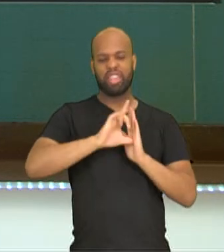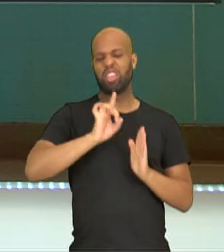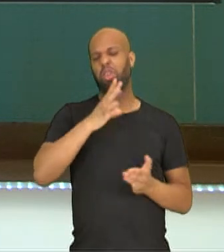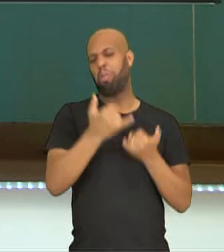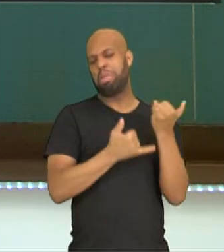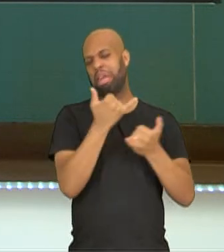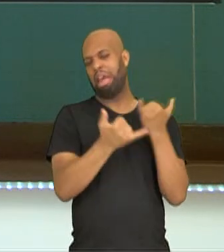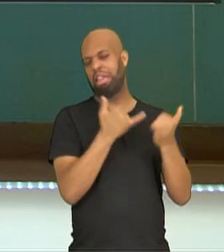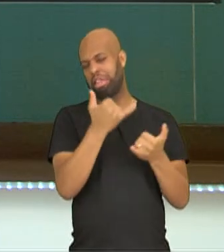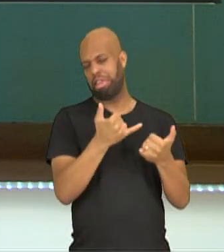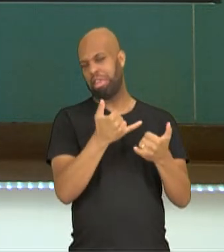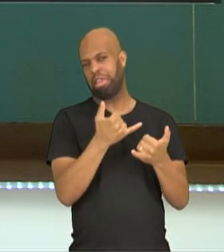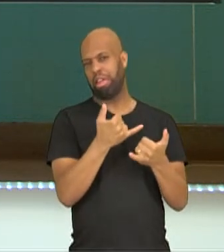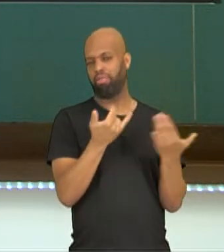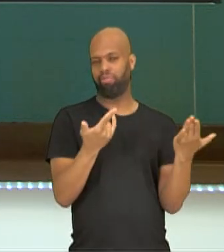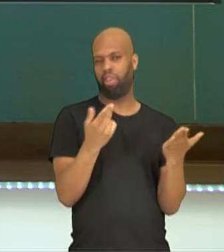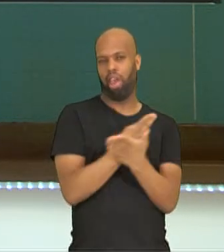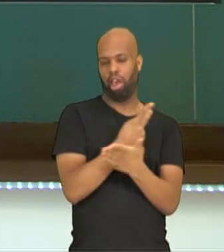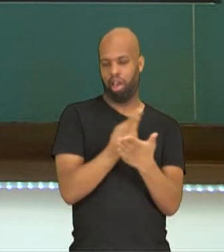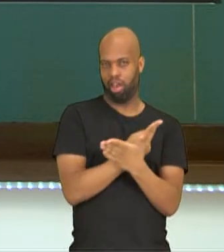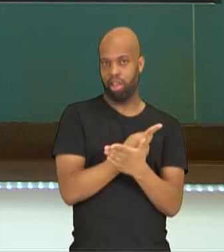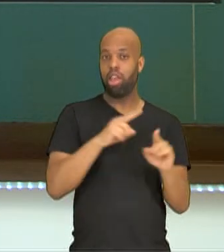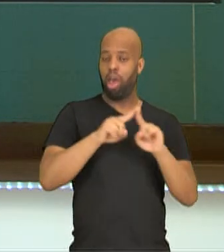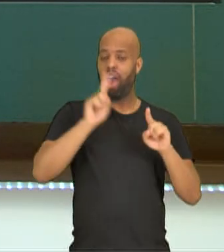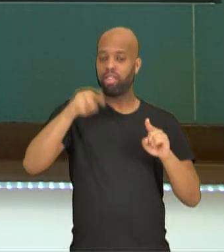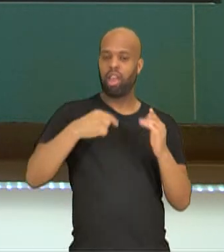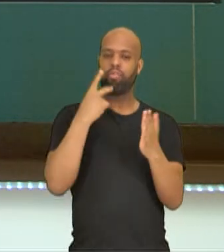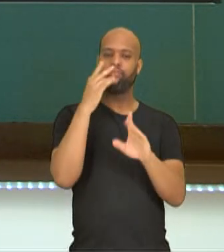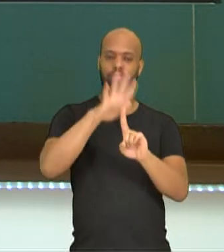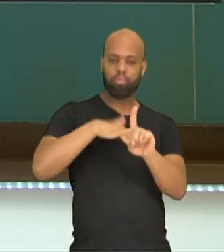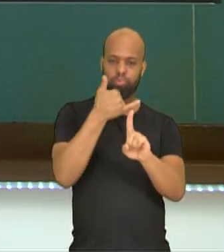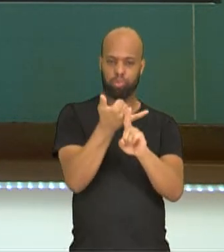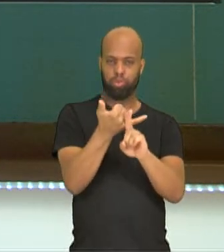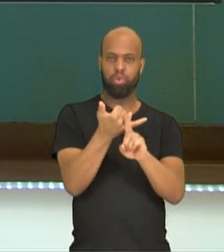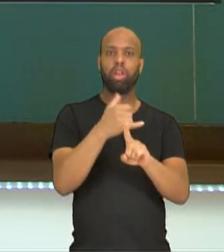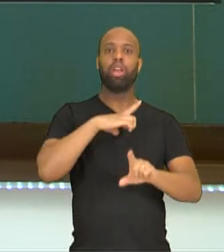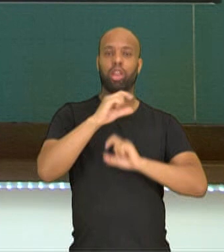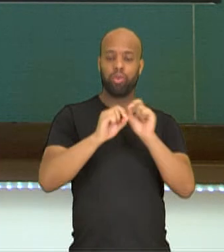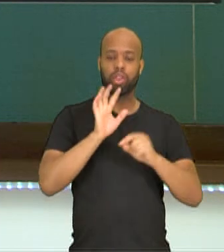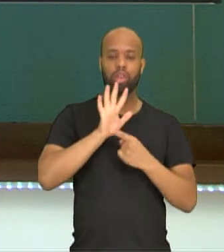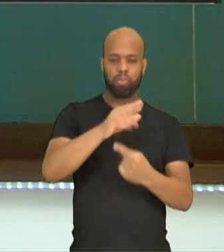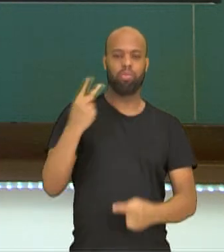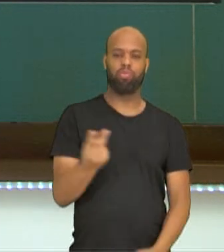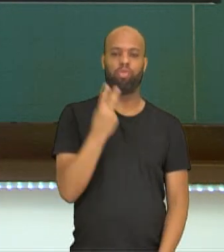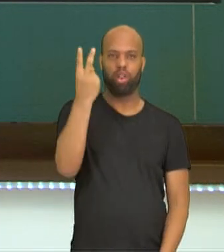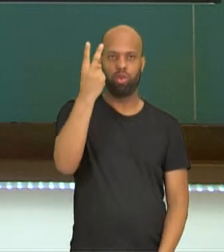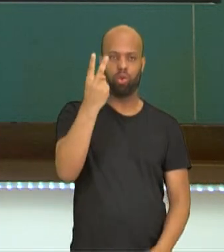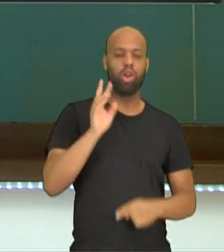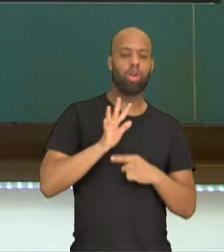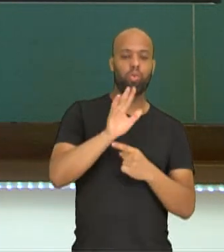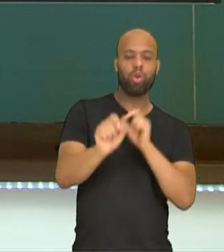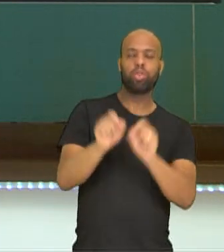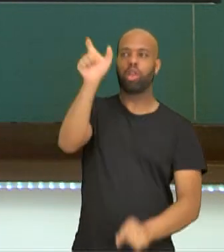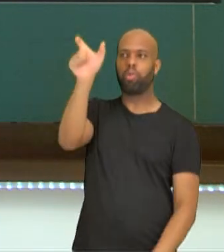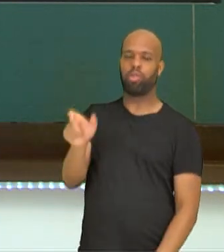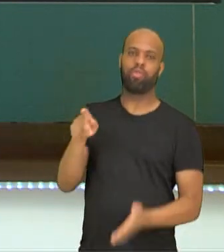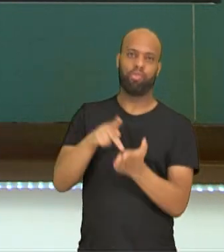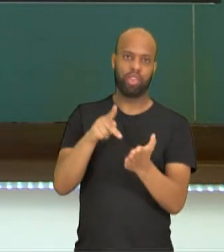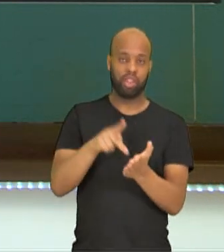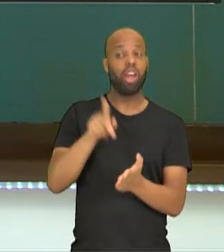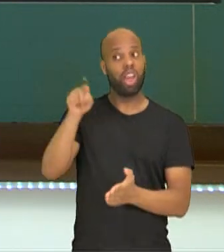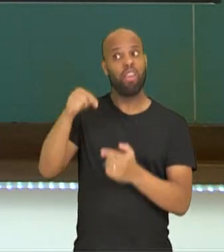uma brincadeirinha de mau gosto. Na verdade, ela reproduz um valor, ela reproduz o que era aquela pessoa mesmo, que é aquela